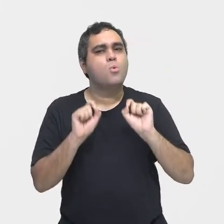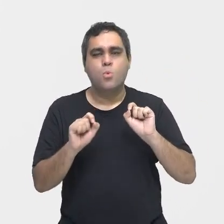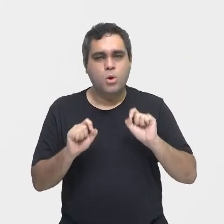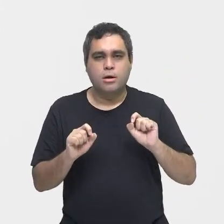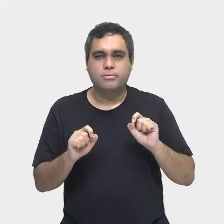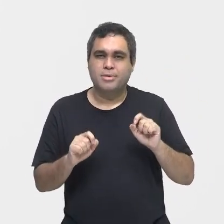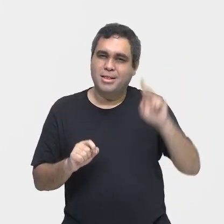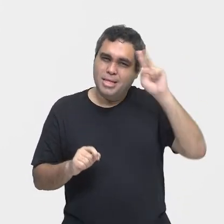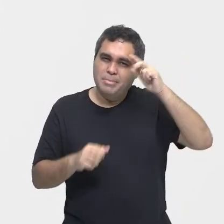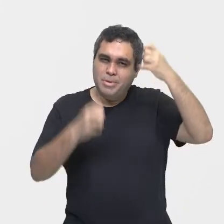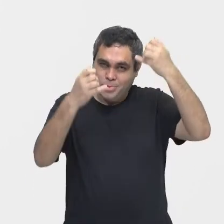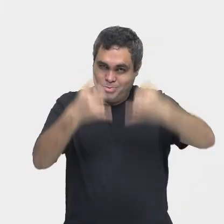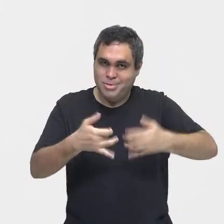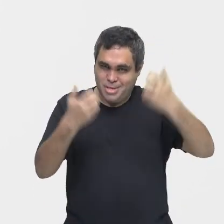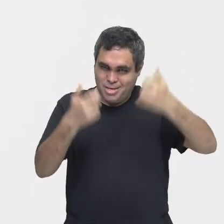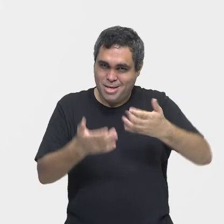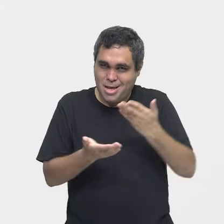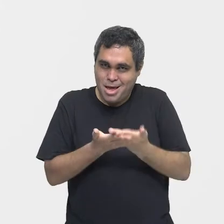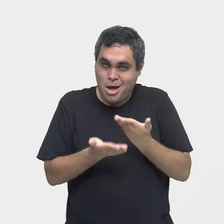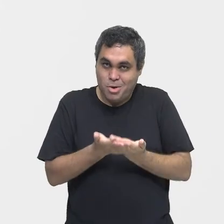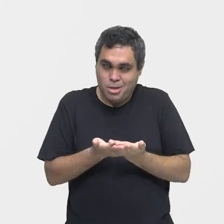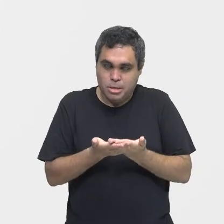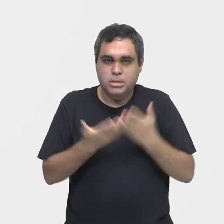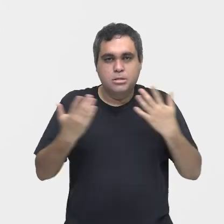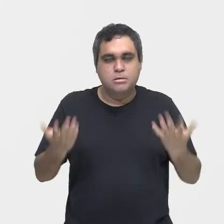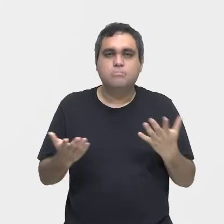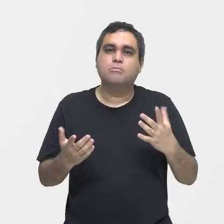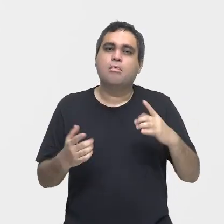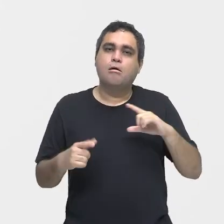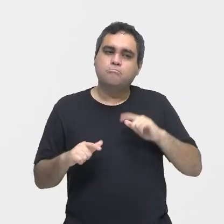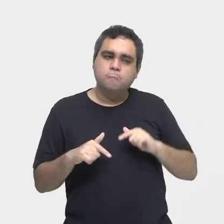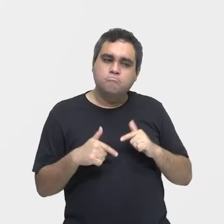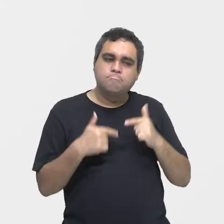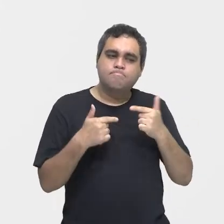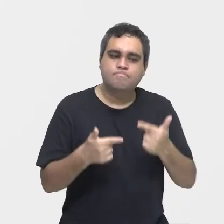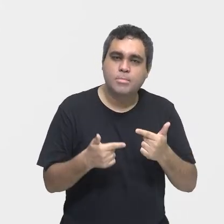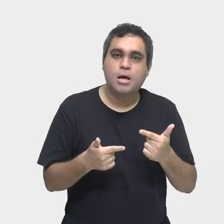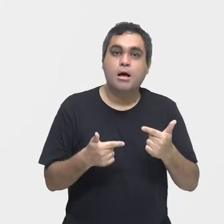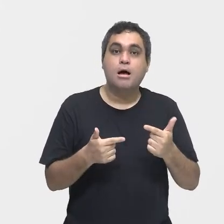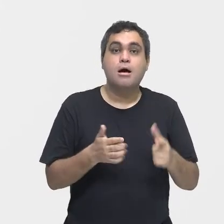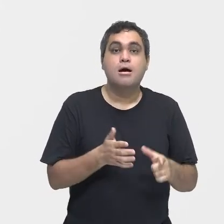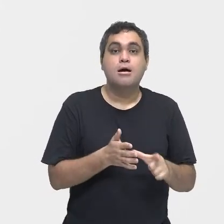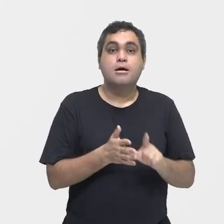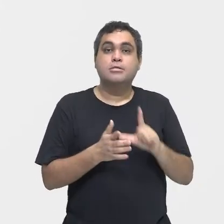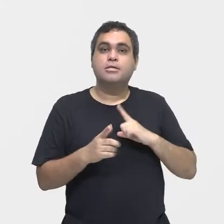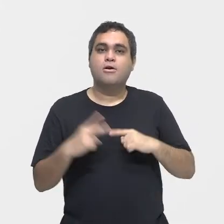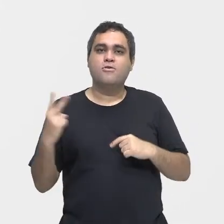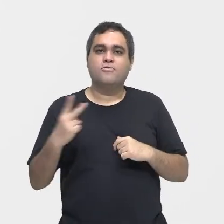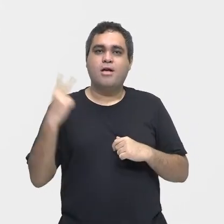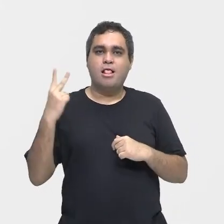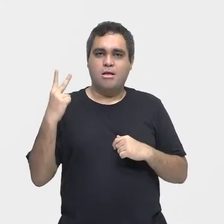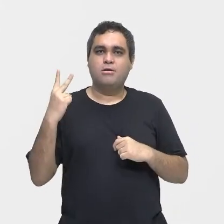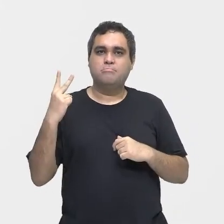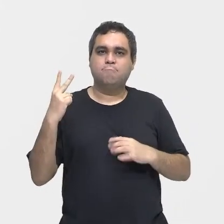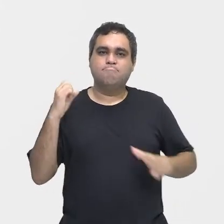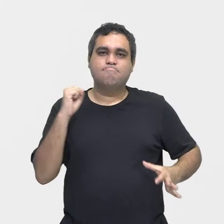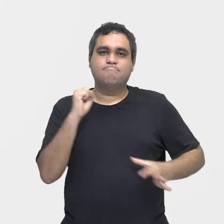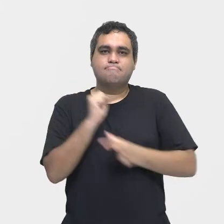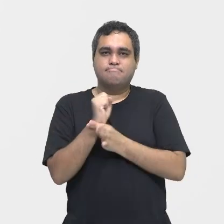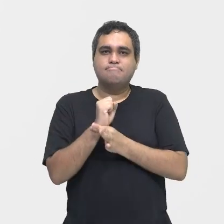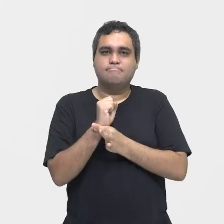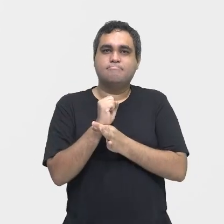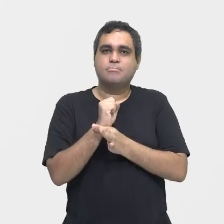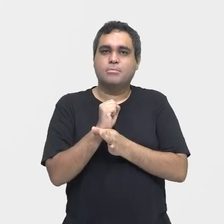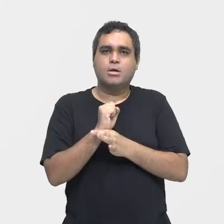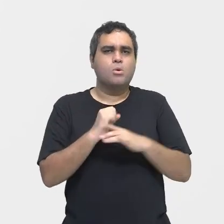falamos bastante na nossa aula. As nossas ações, elas são baseadas em quê? Em valores, né? As nossas ações todas, elas